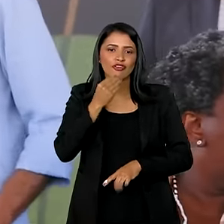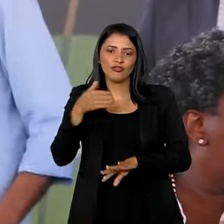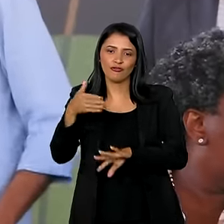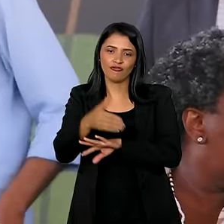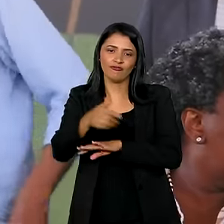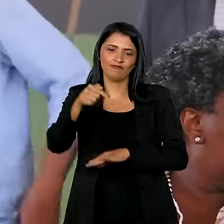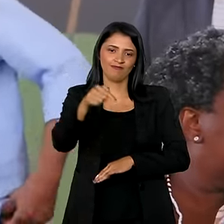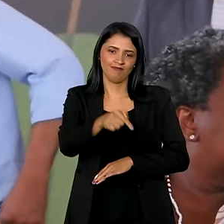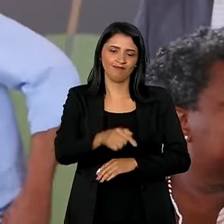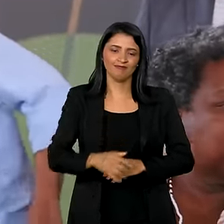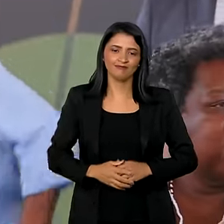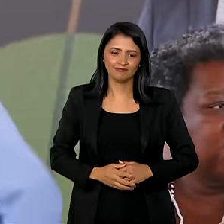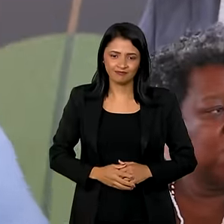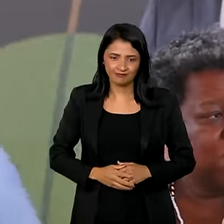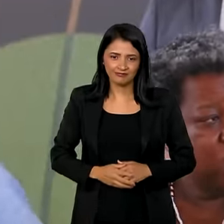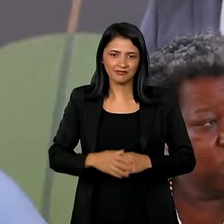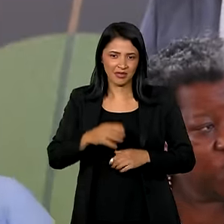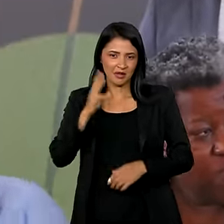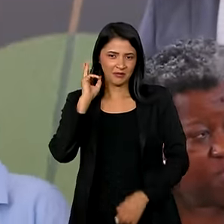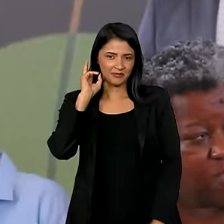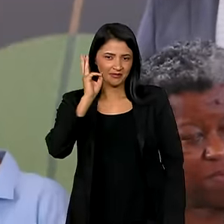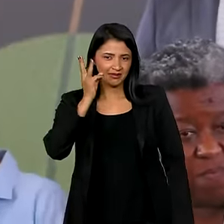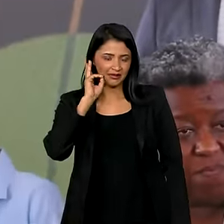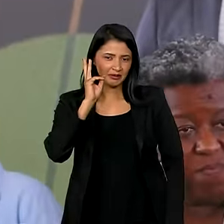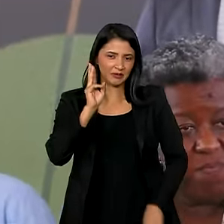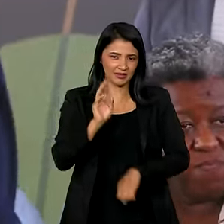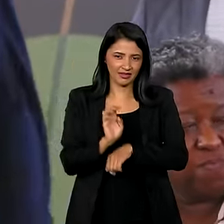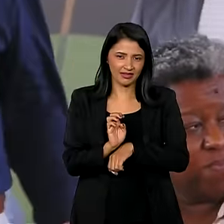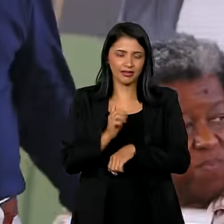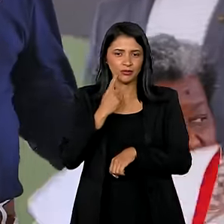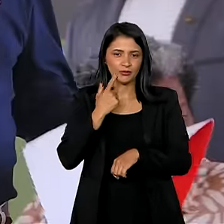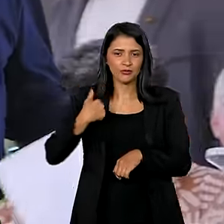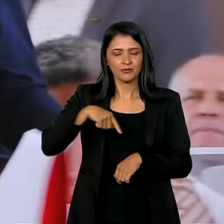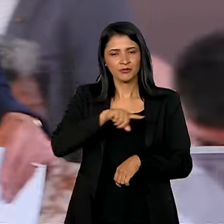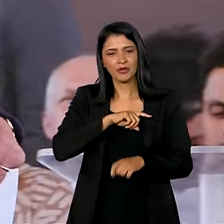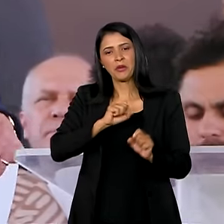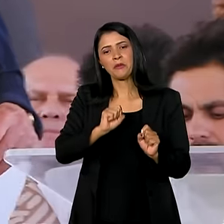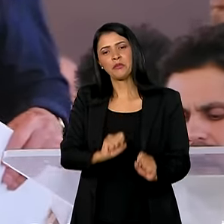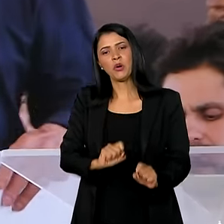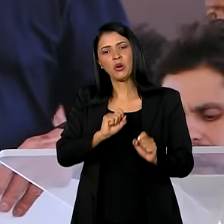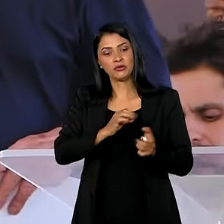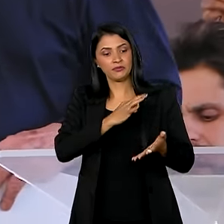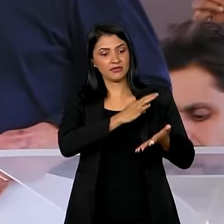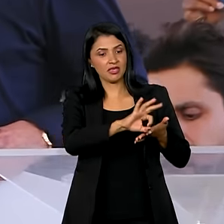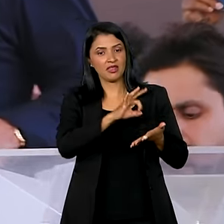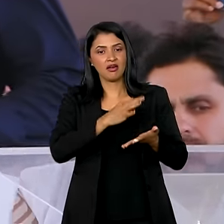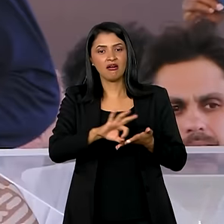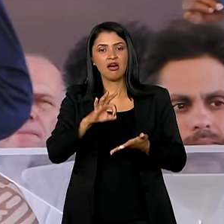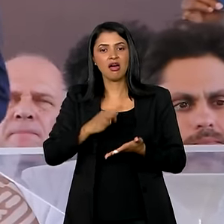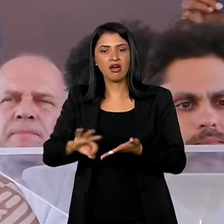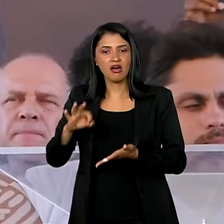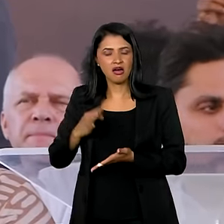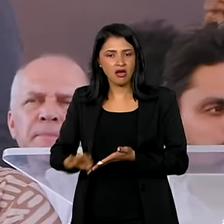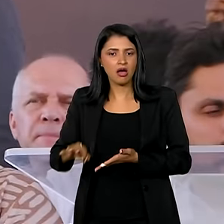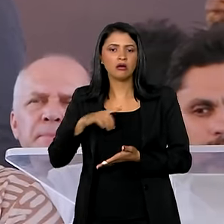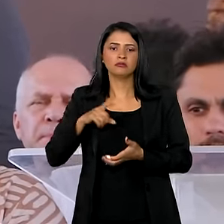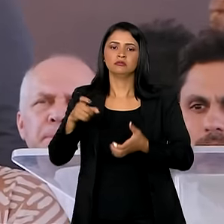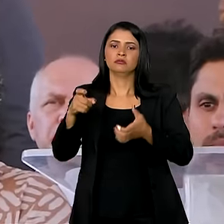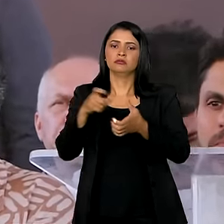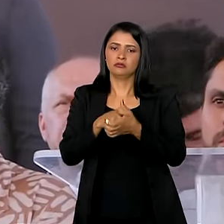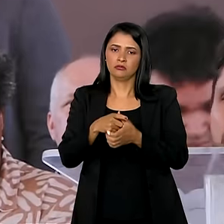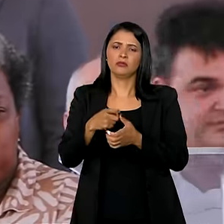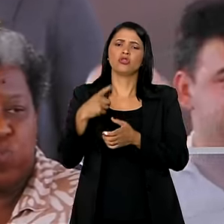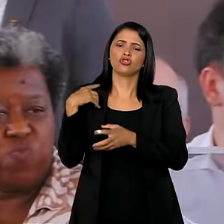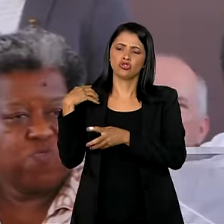vinda ao Maranhão para que a gente pudesse afinar uma dívida que a gente